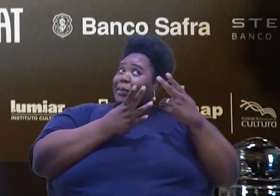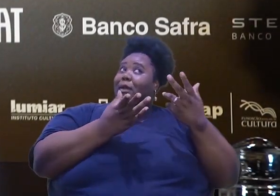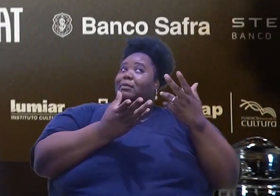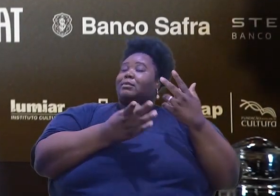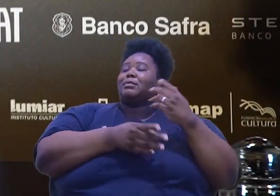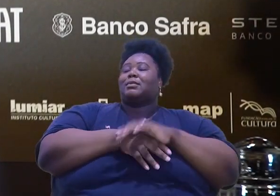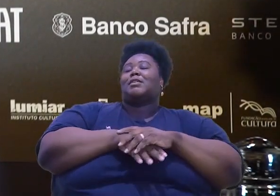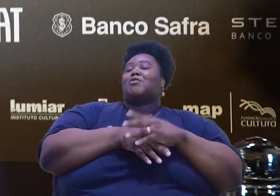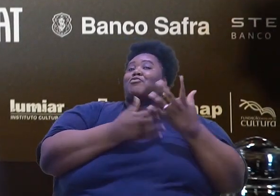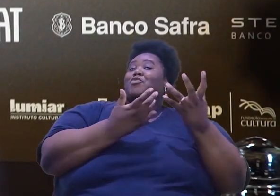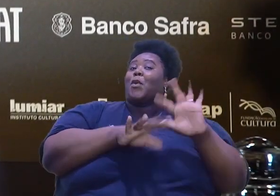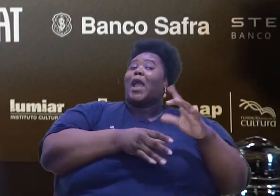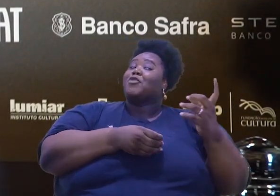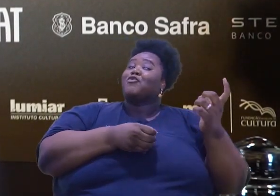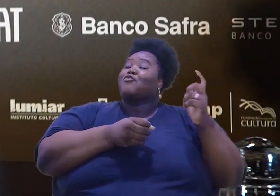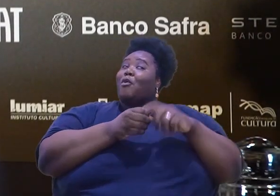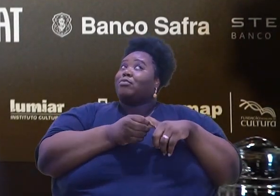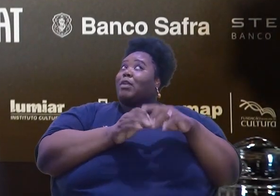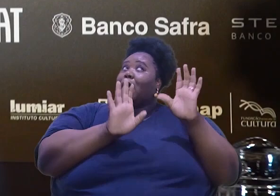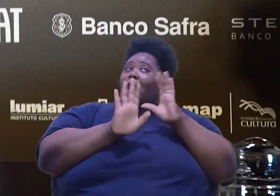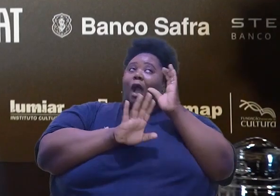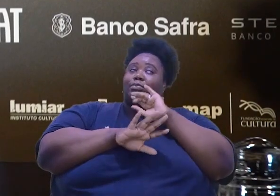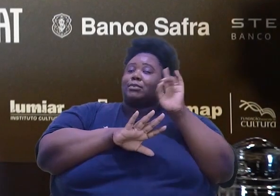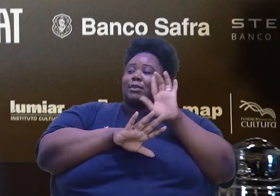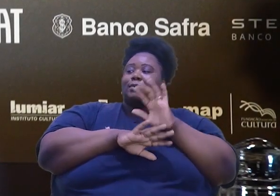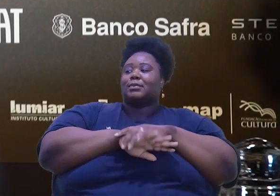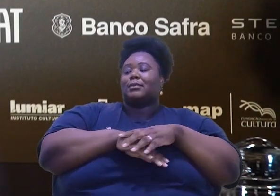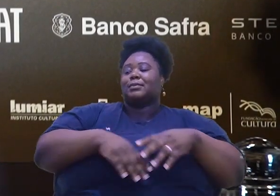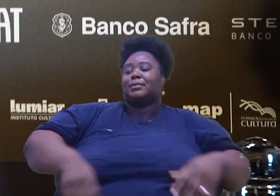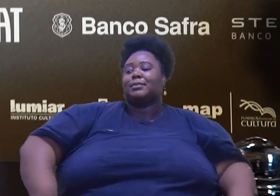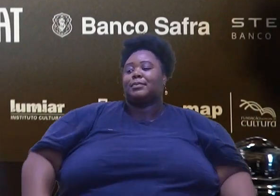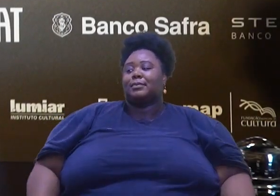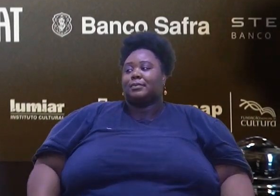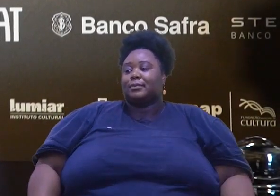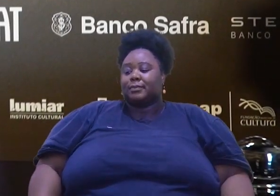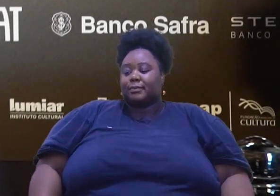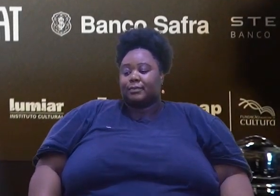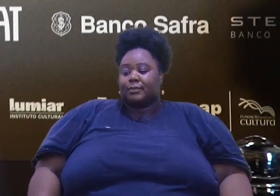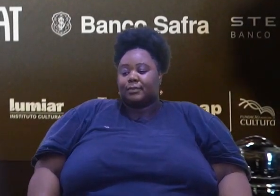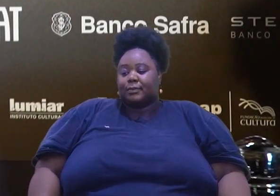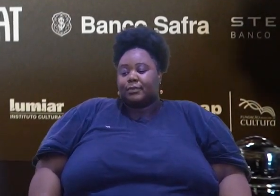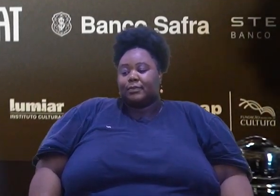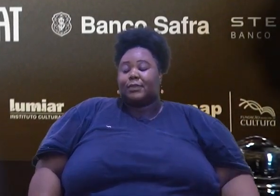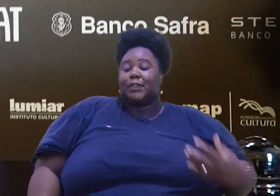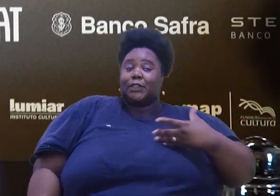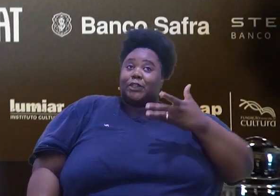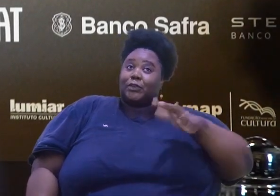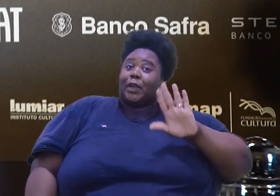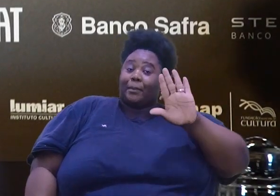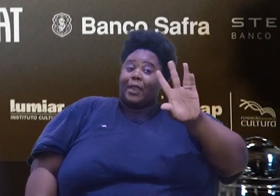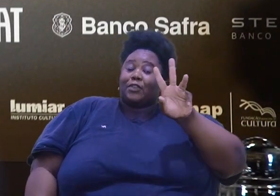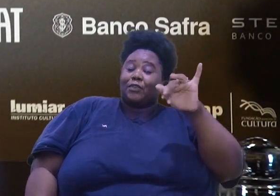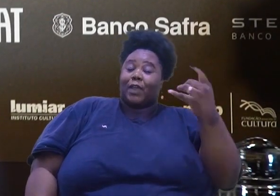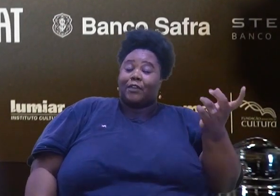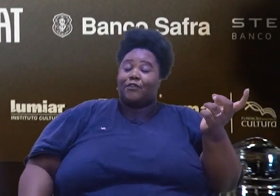Não quero voltar tão cedo. Eu não quero mesmo, mas eu vou